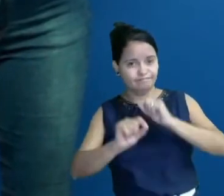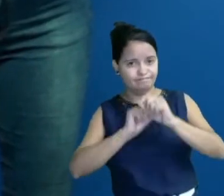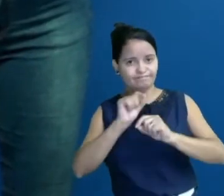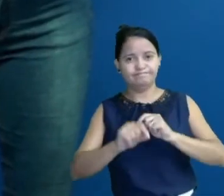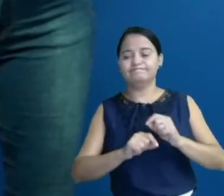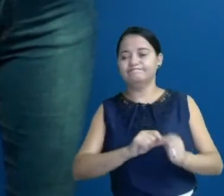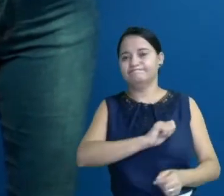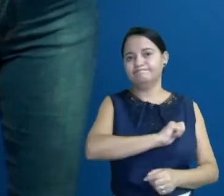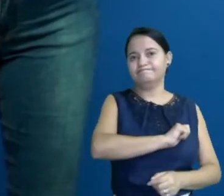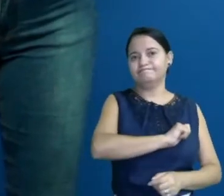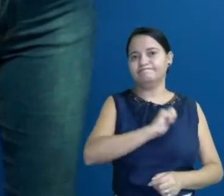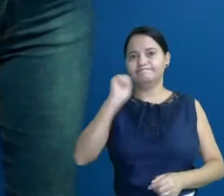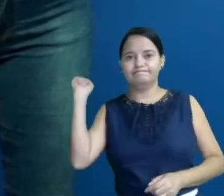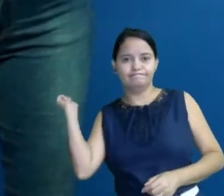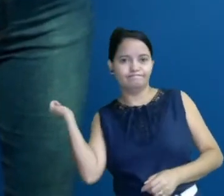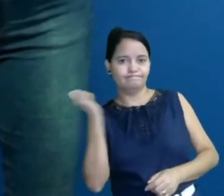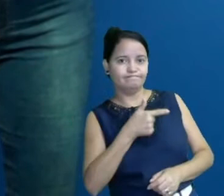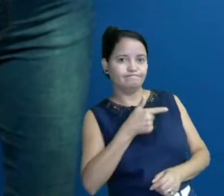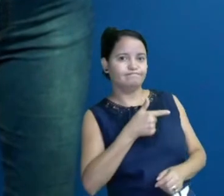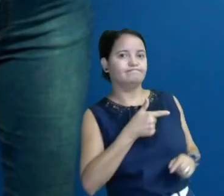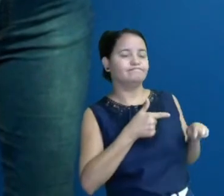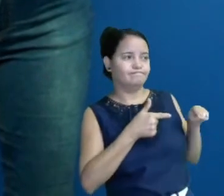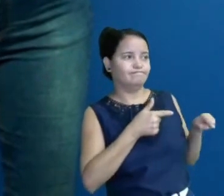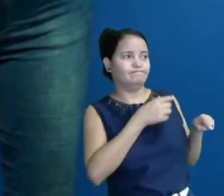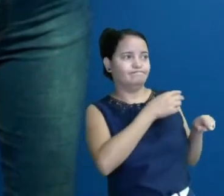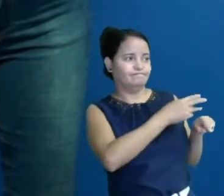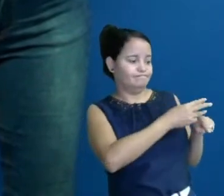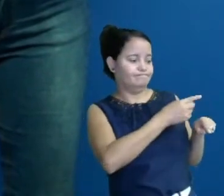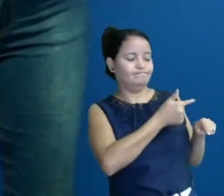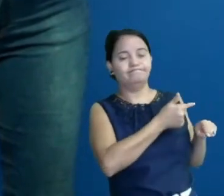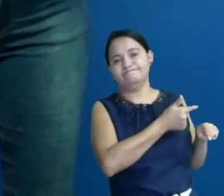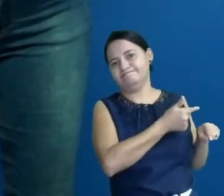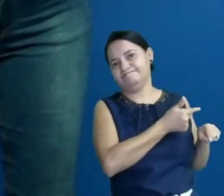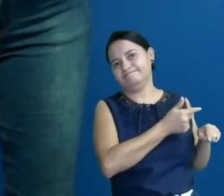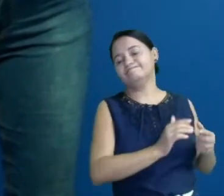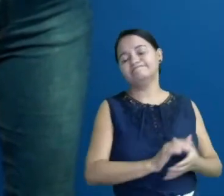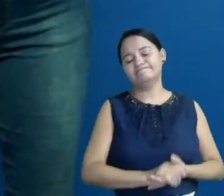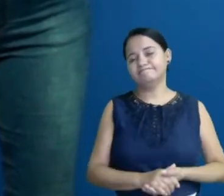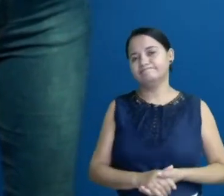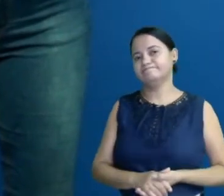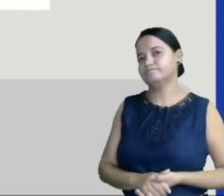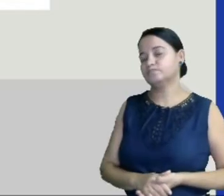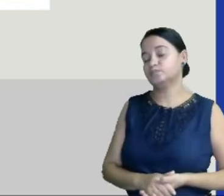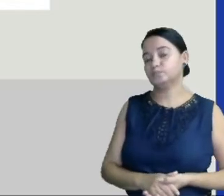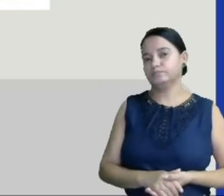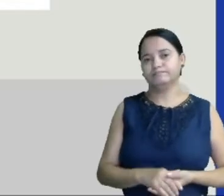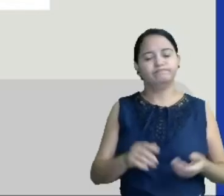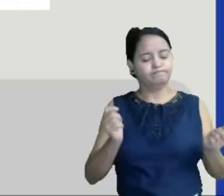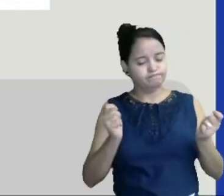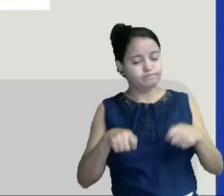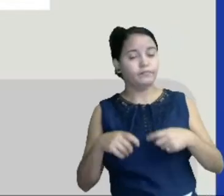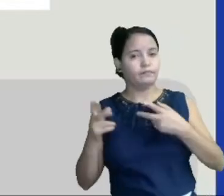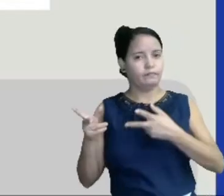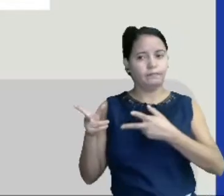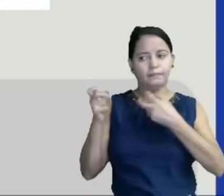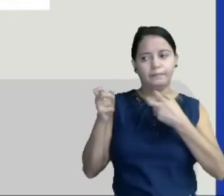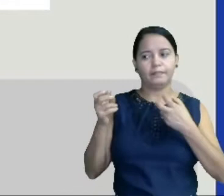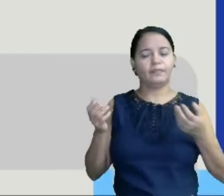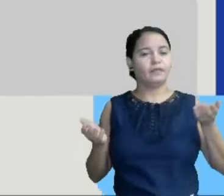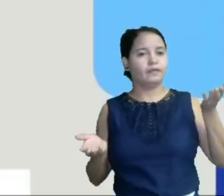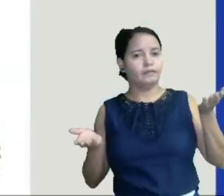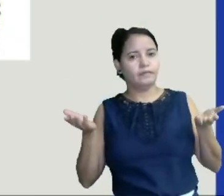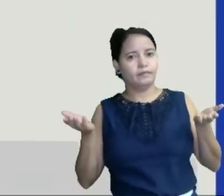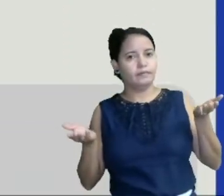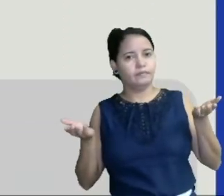criança está com ela na gangorra que é de 32 é o peso então a gente pode observar aí esse equilíbrio e